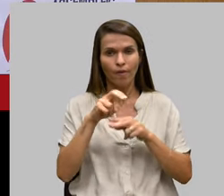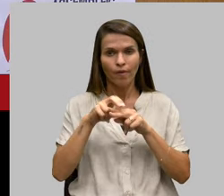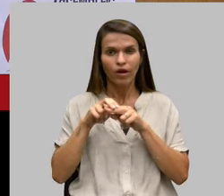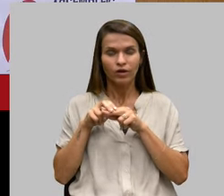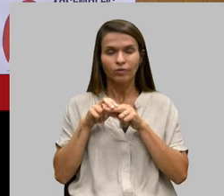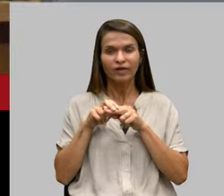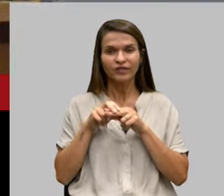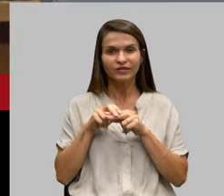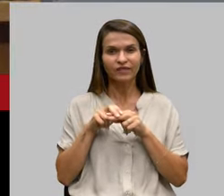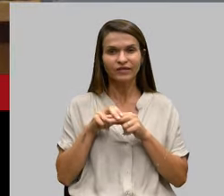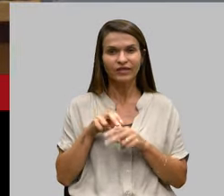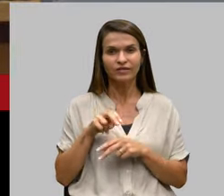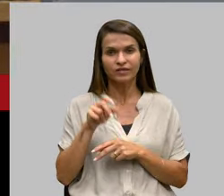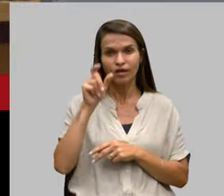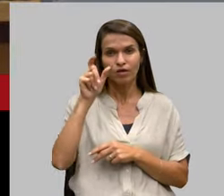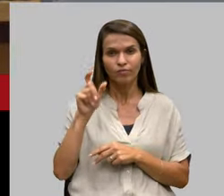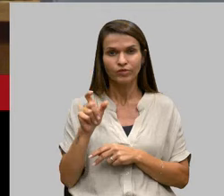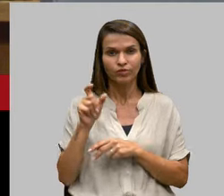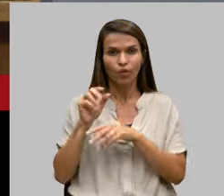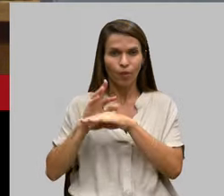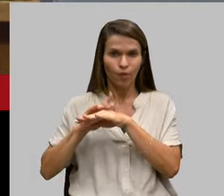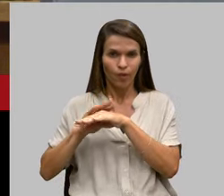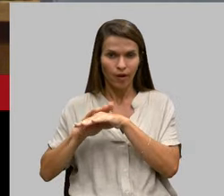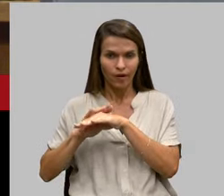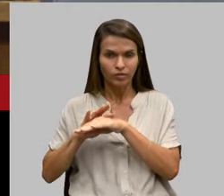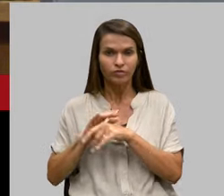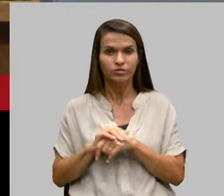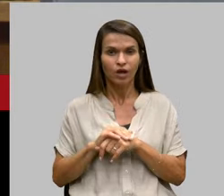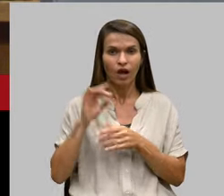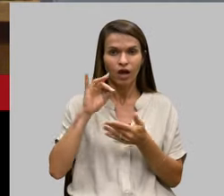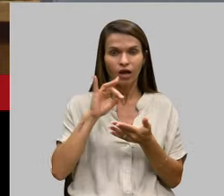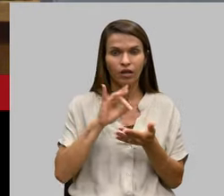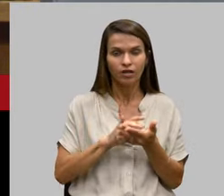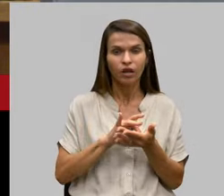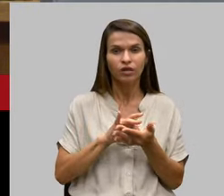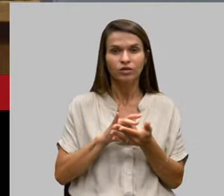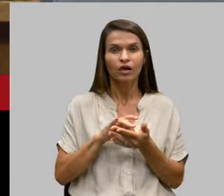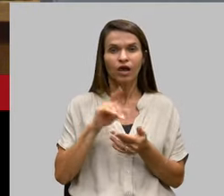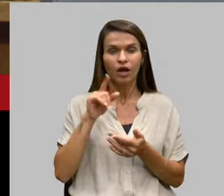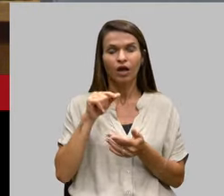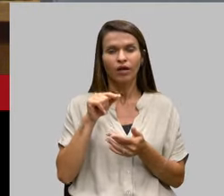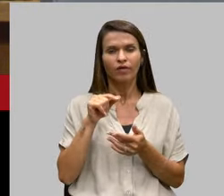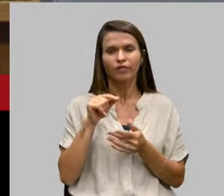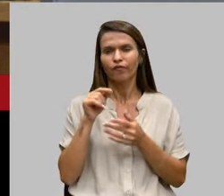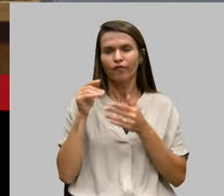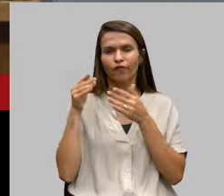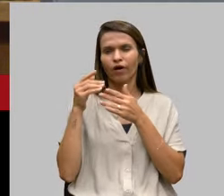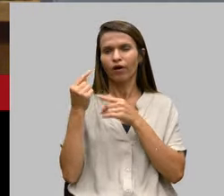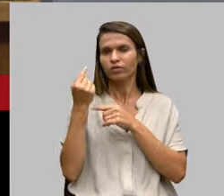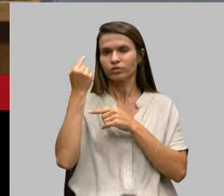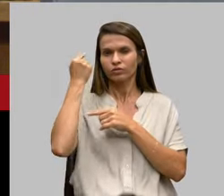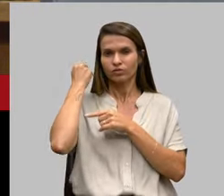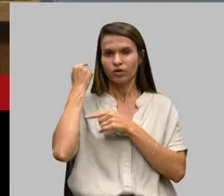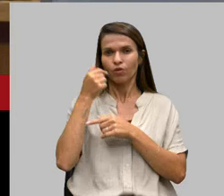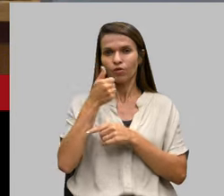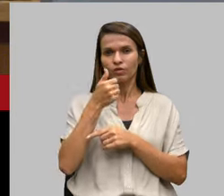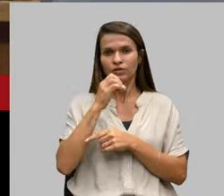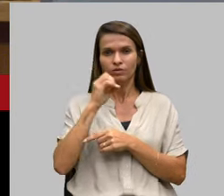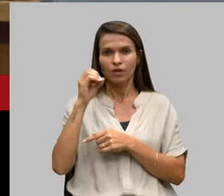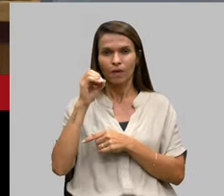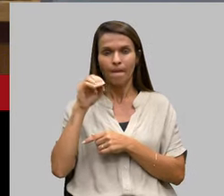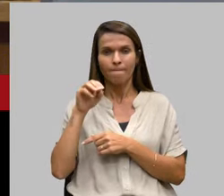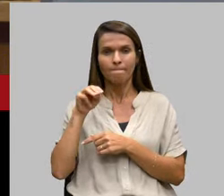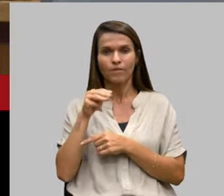de tabela por causa disso só que a realidade Nossa era voltar na antiga Aí dá quase 100 milhões a menos que eu teria que